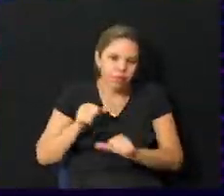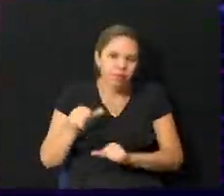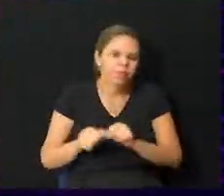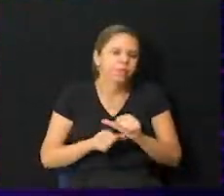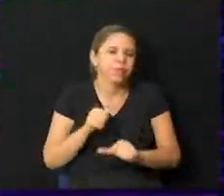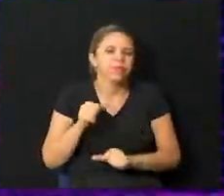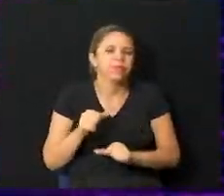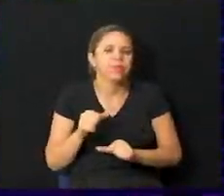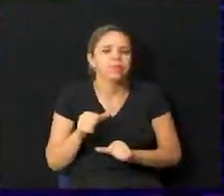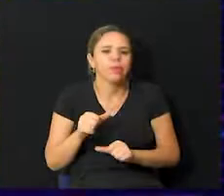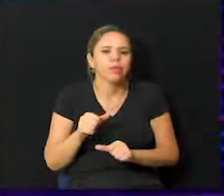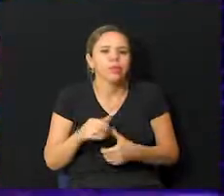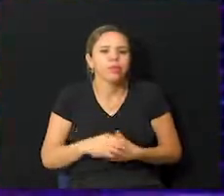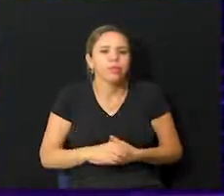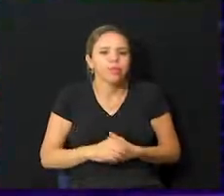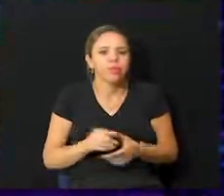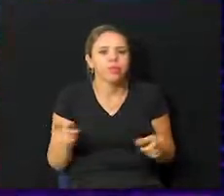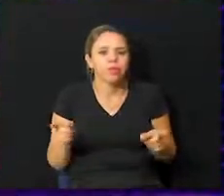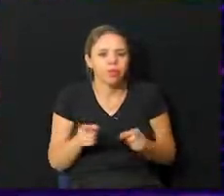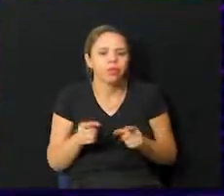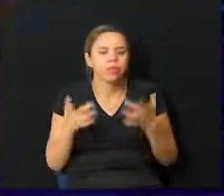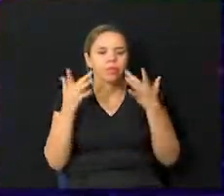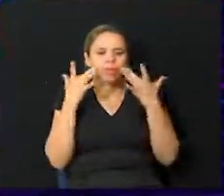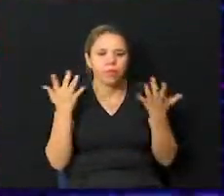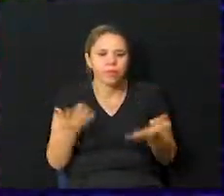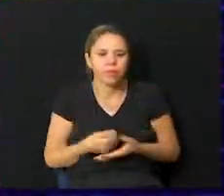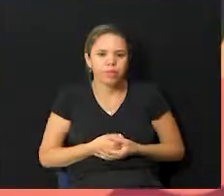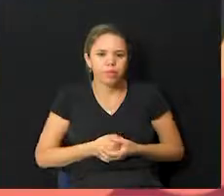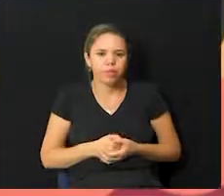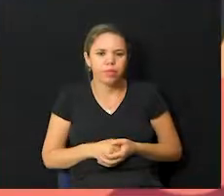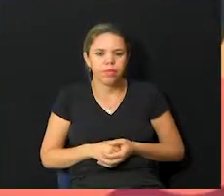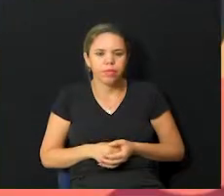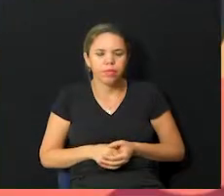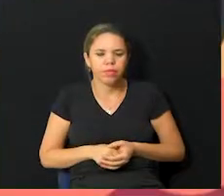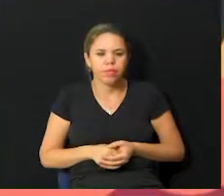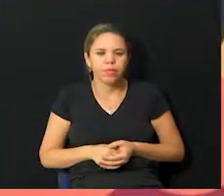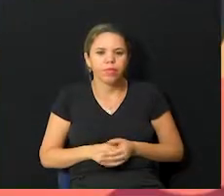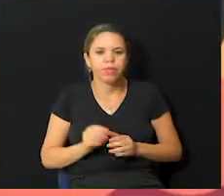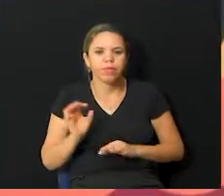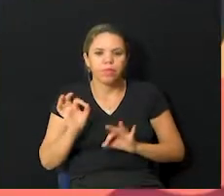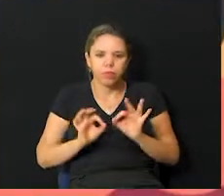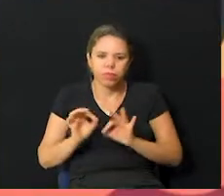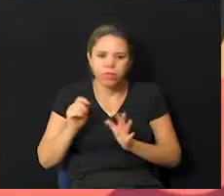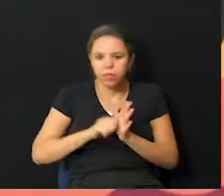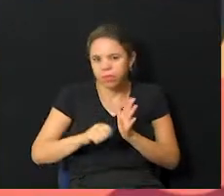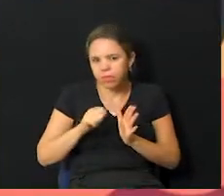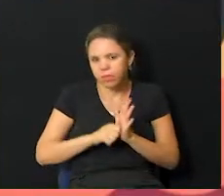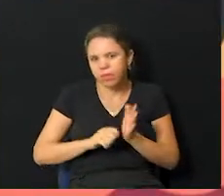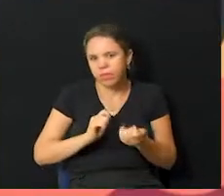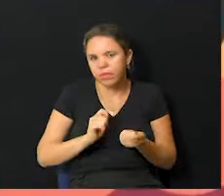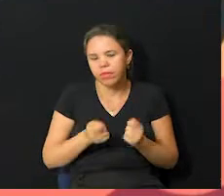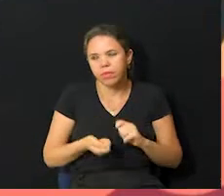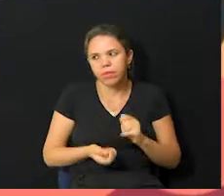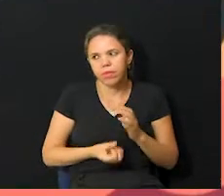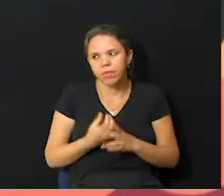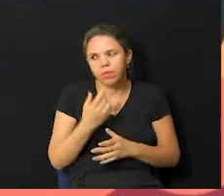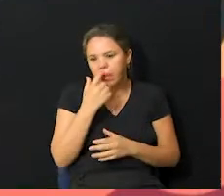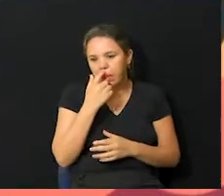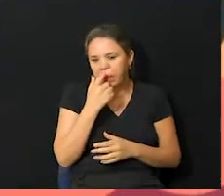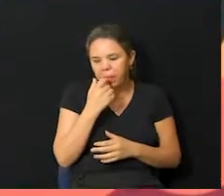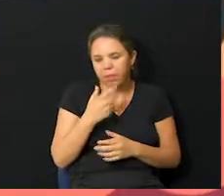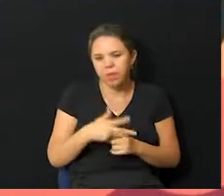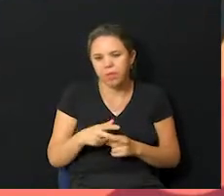transformar o Nácar Madrigais em um pequeno espetáculo também. É a obra já tomando forma, né,